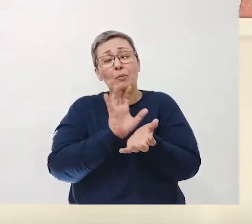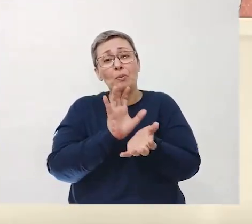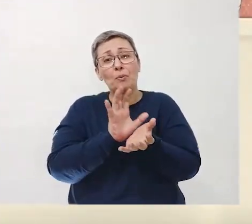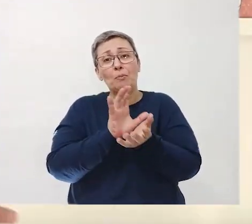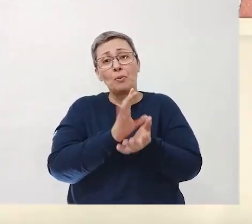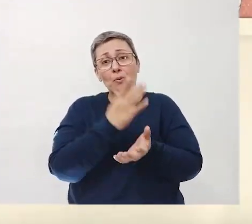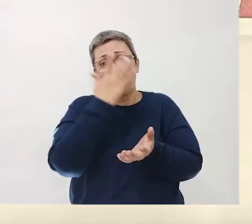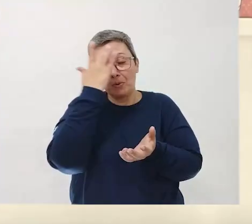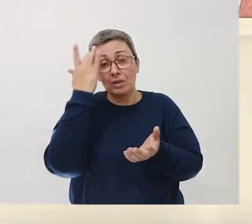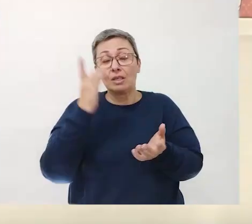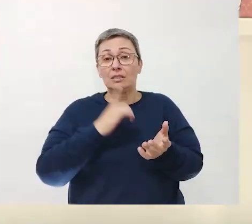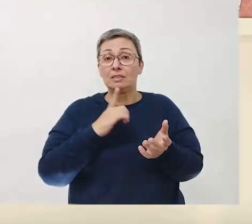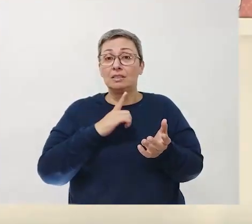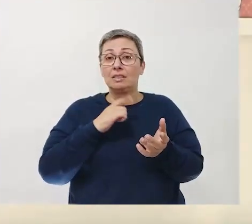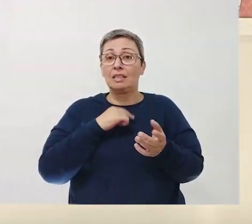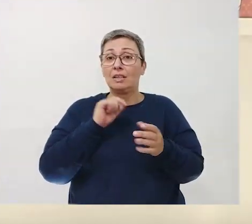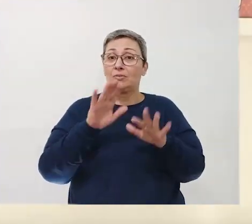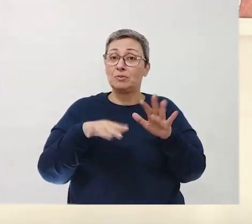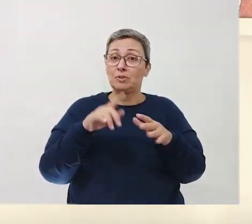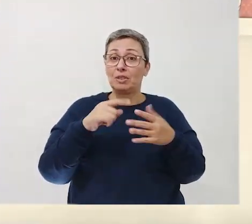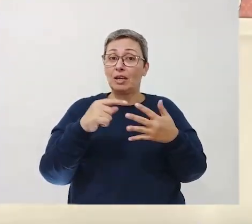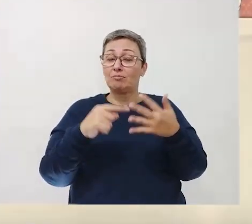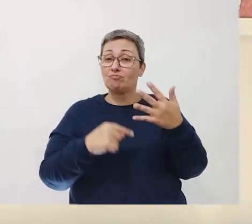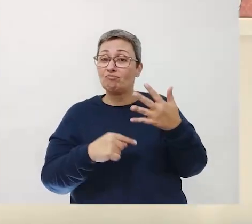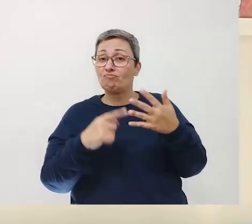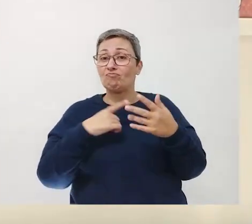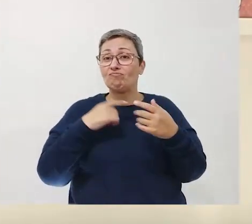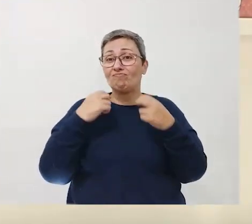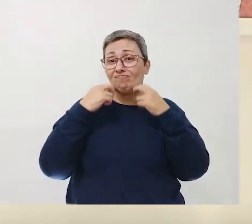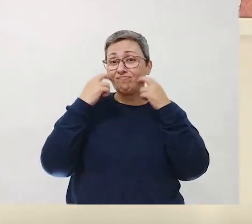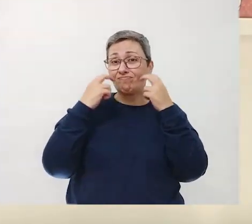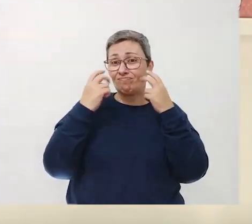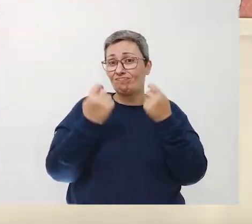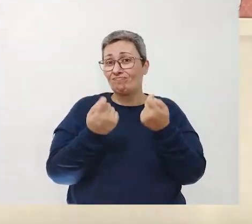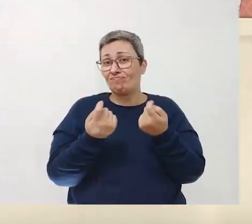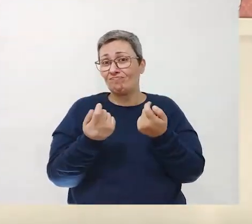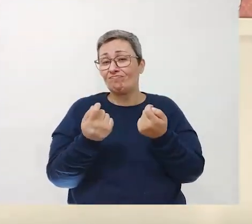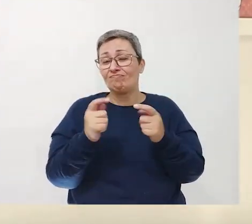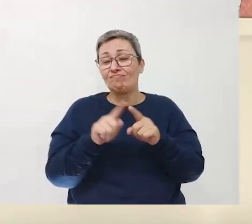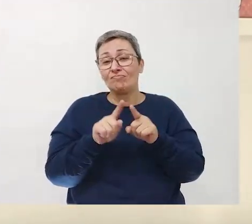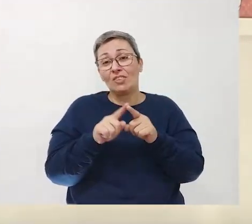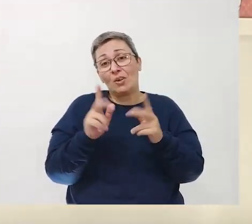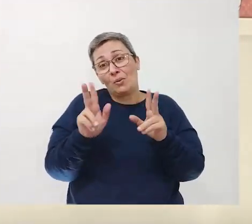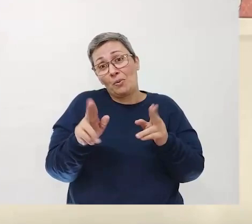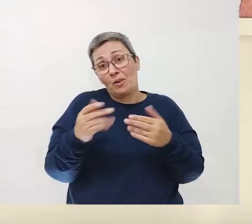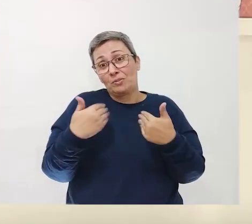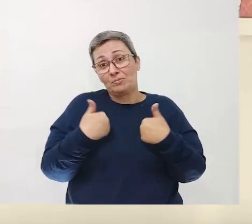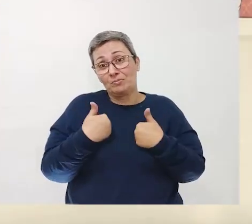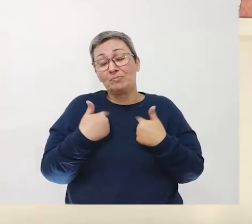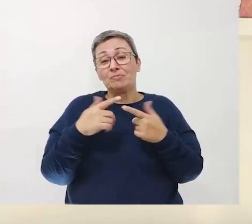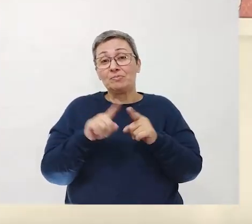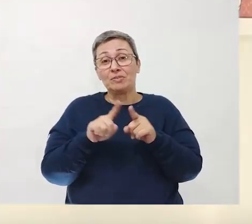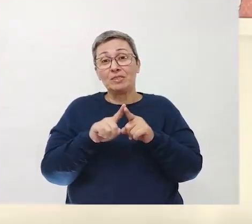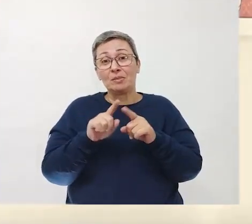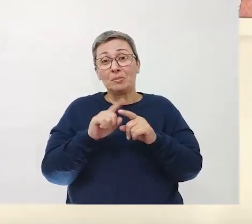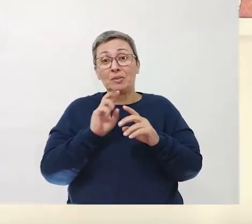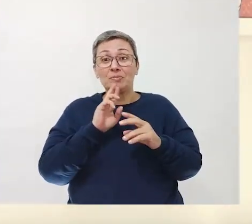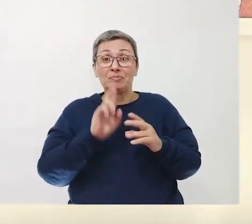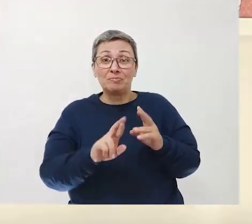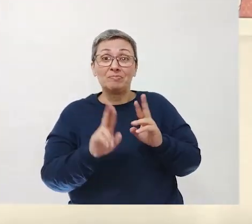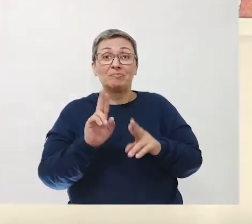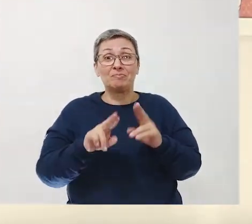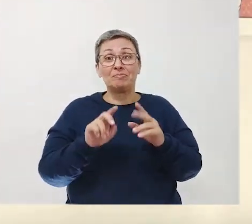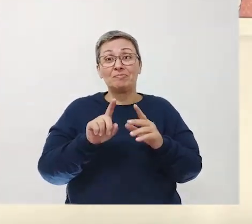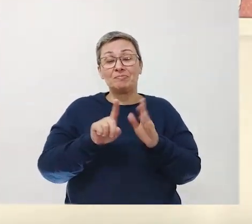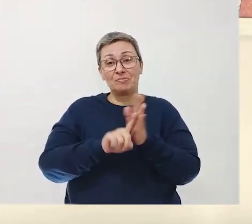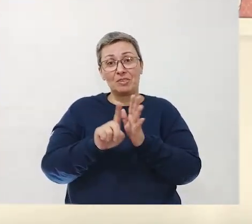significa que você faz parte de um grupo de pessoas que possuem um certo grau aí de timidez, tá bom? Assim como